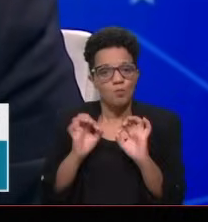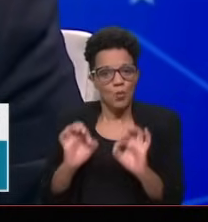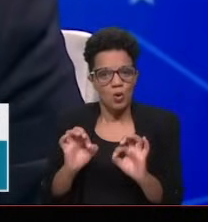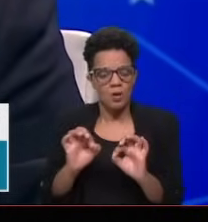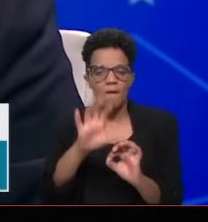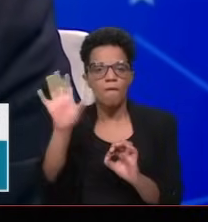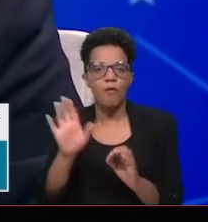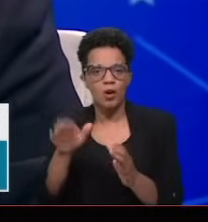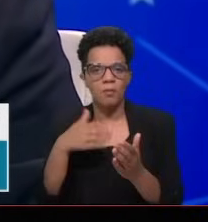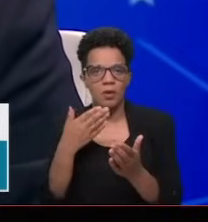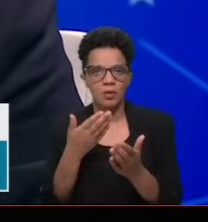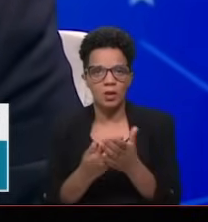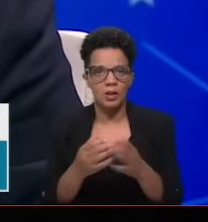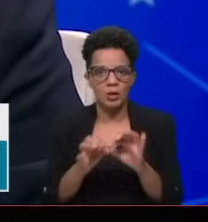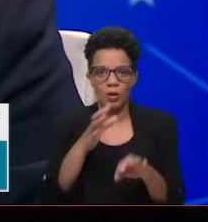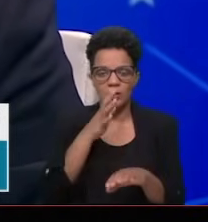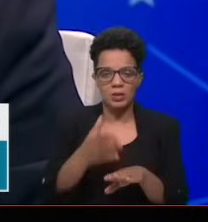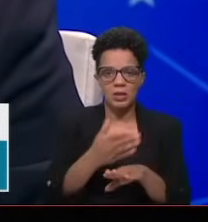forma